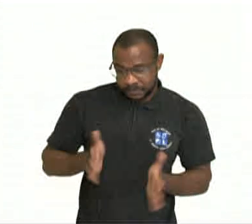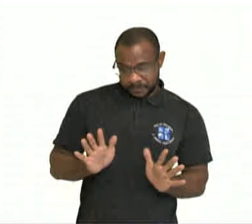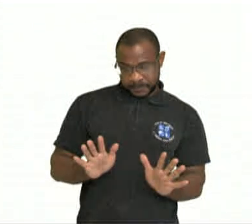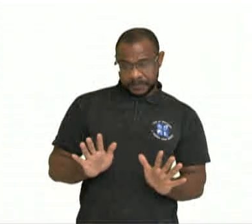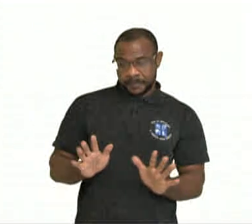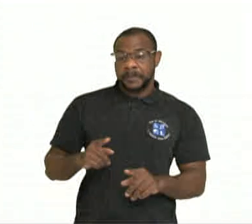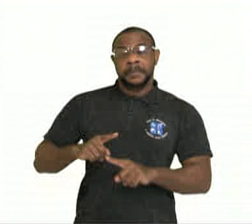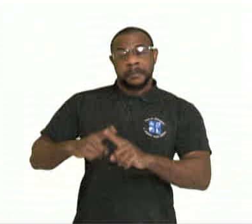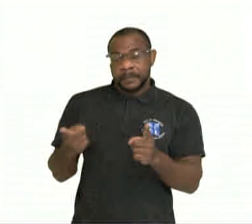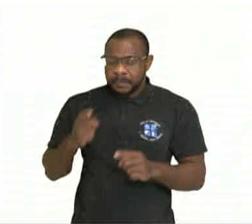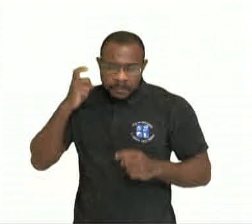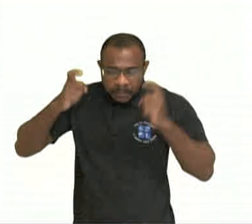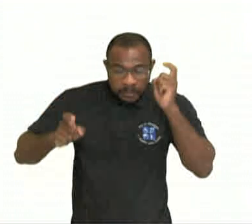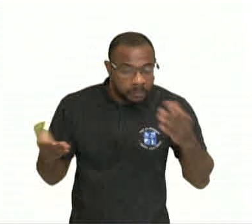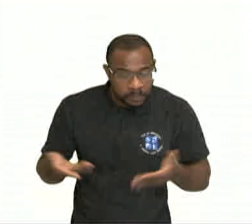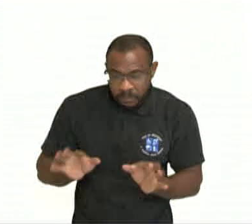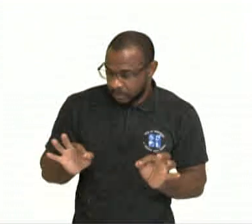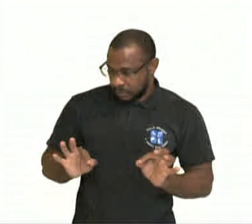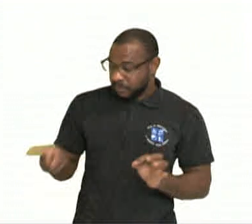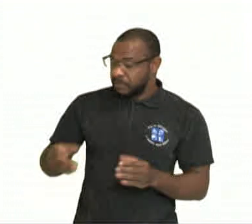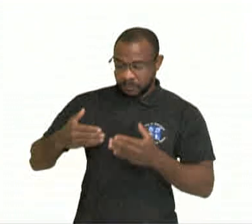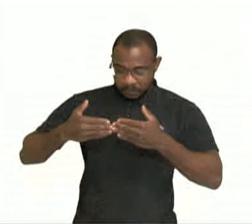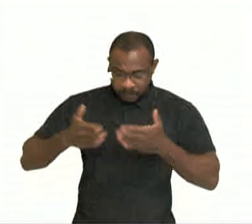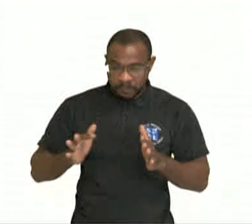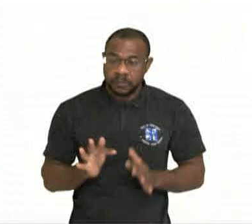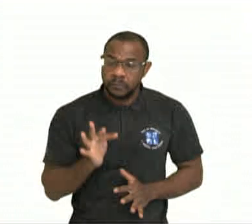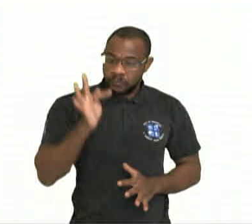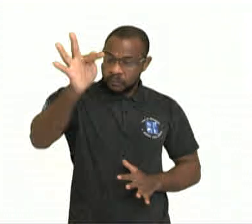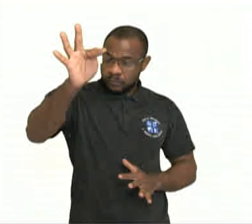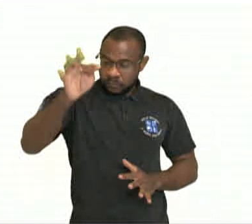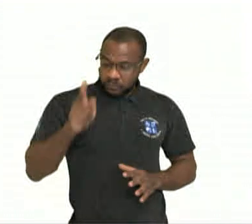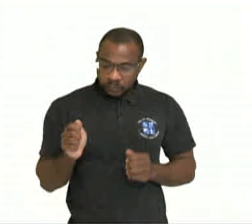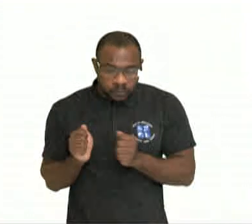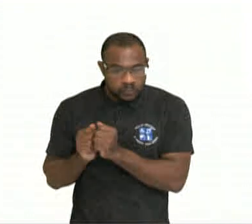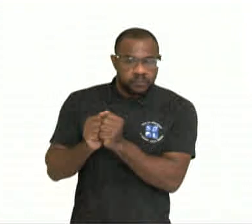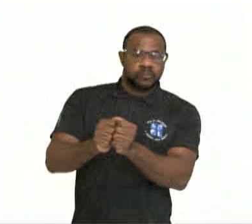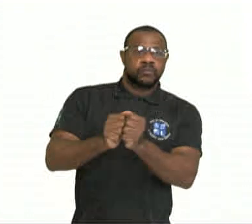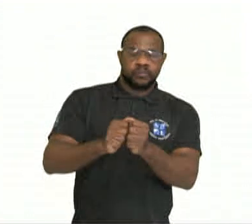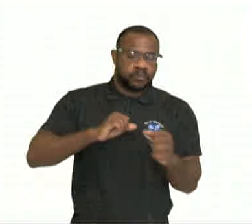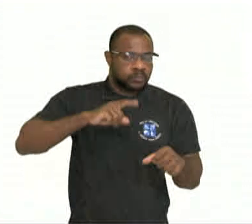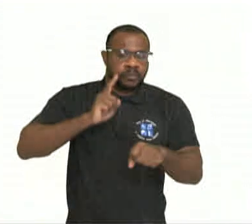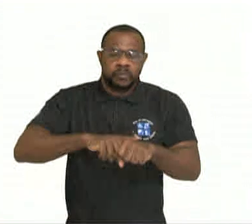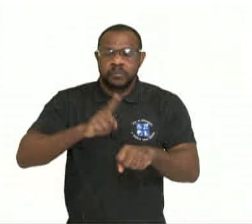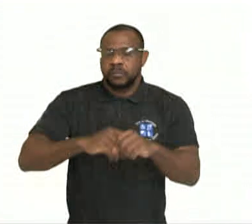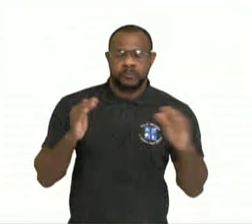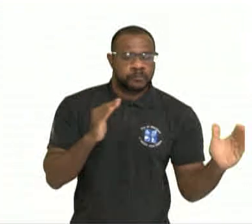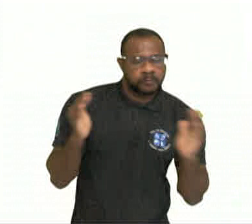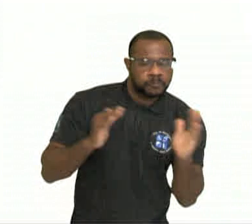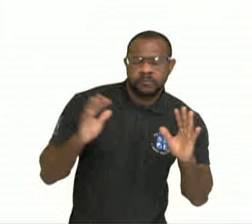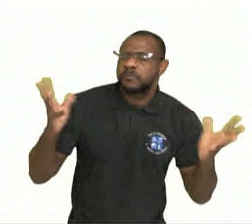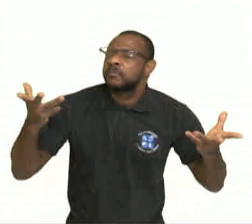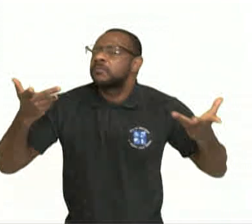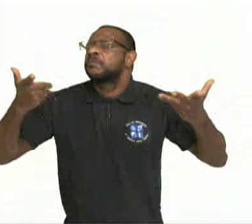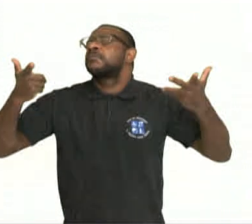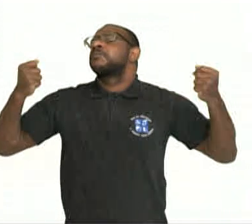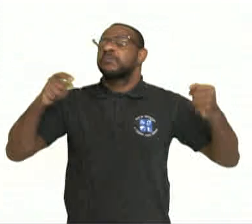não as cortes por isso. Elas permitirão ao futuro brindar-te com momentos maravilhosos,